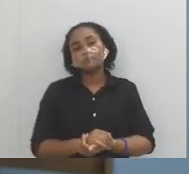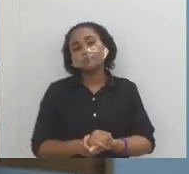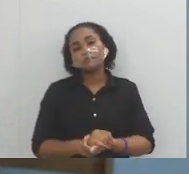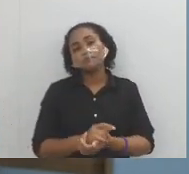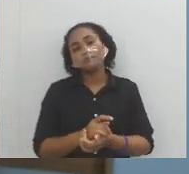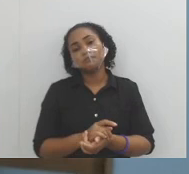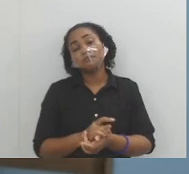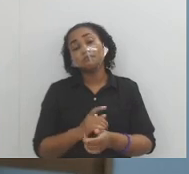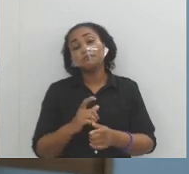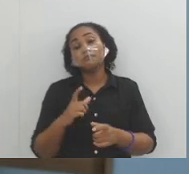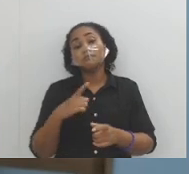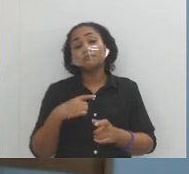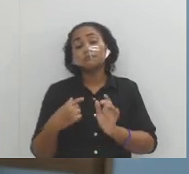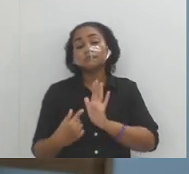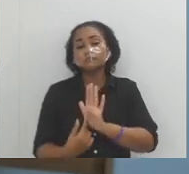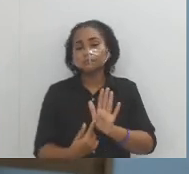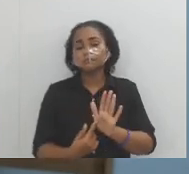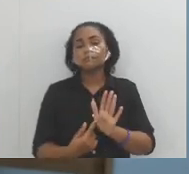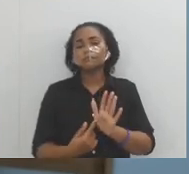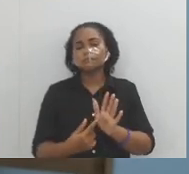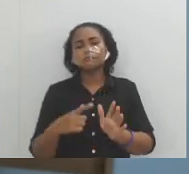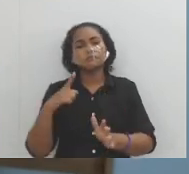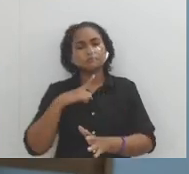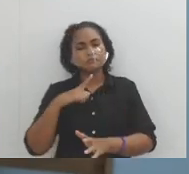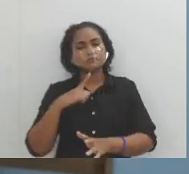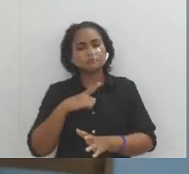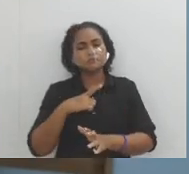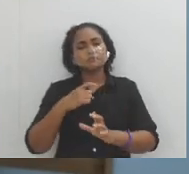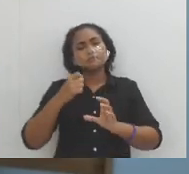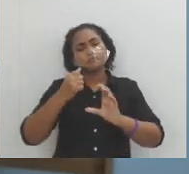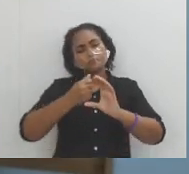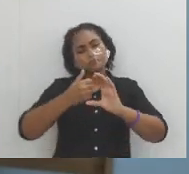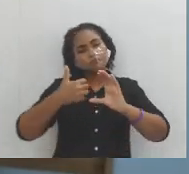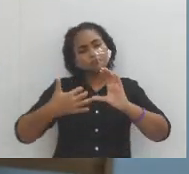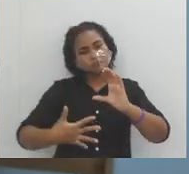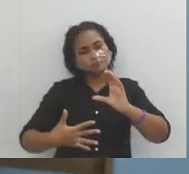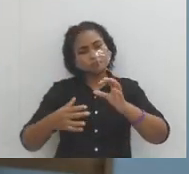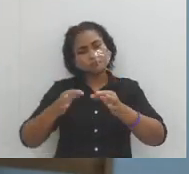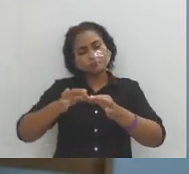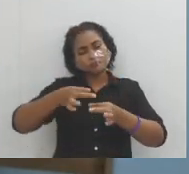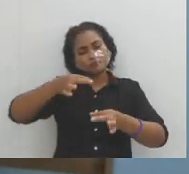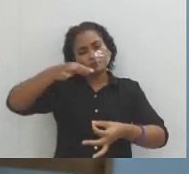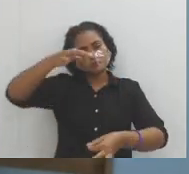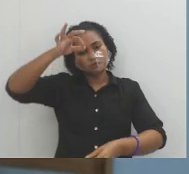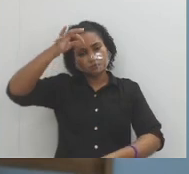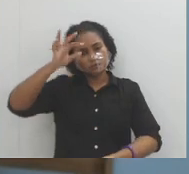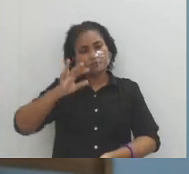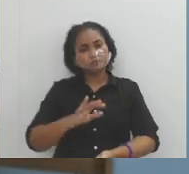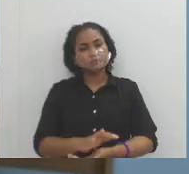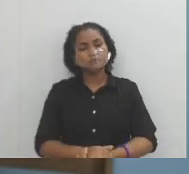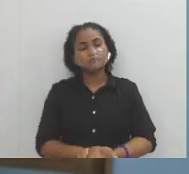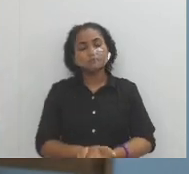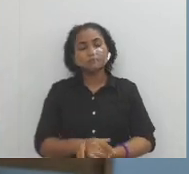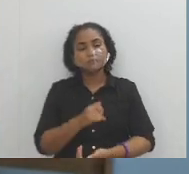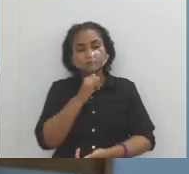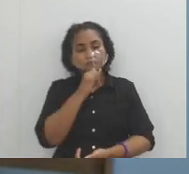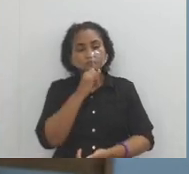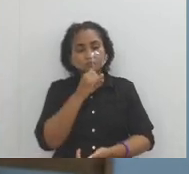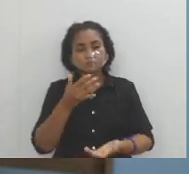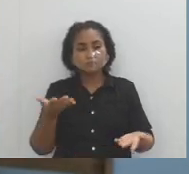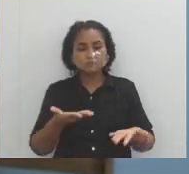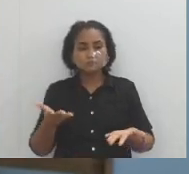sintaxe, eles também possuem outros sentidos, tá certo? Vou dar um exemplo